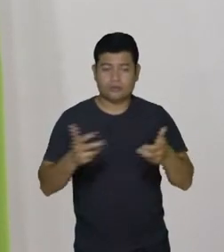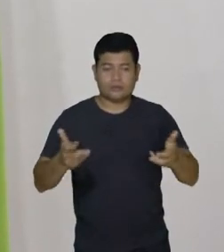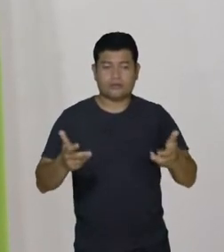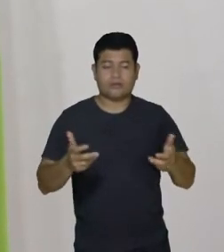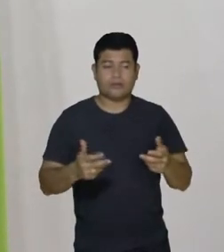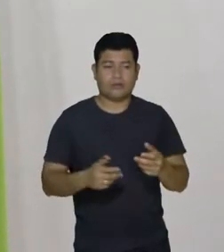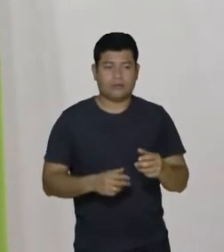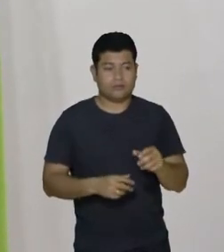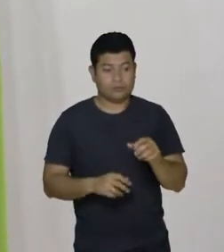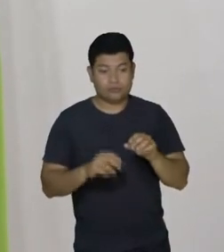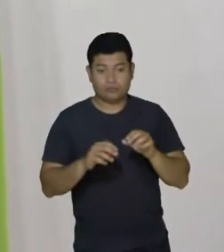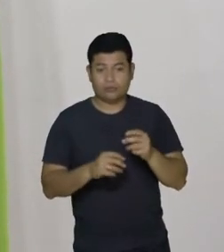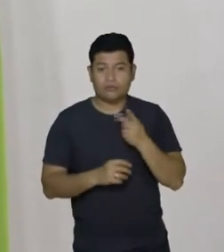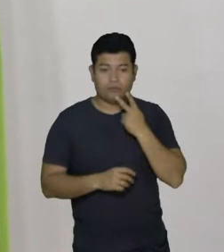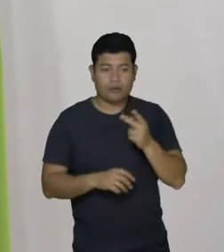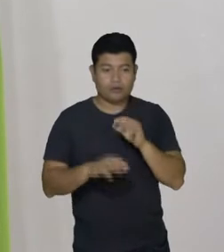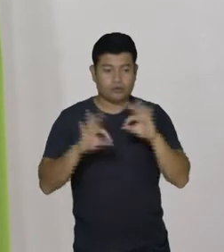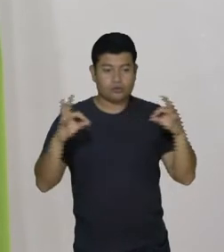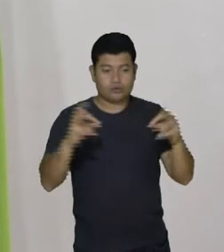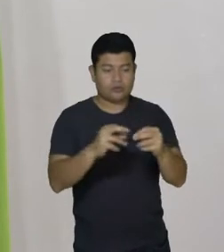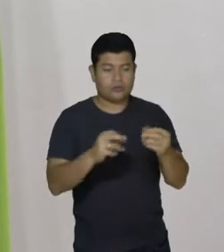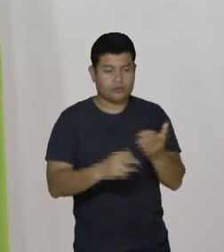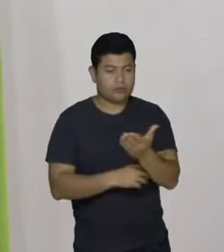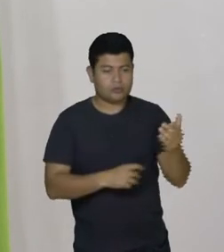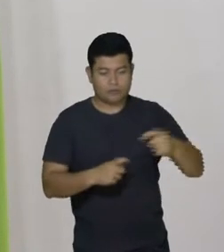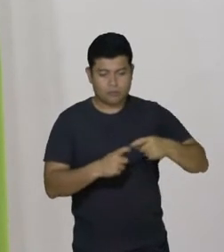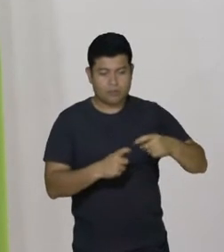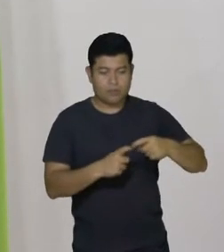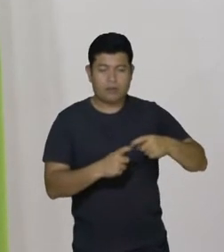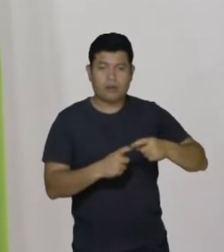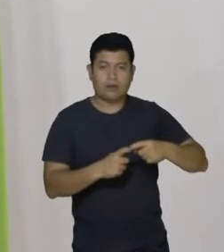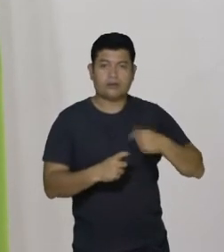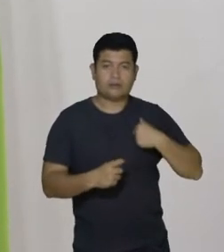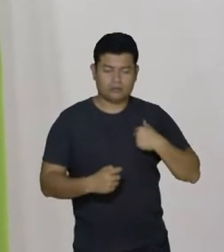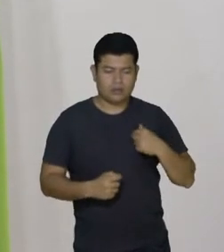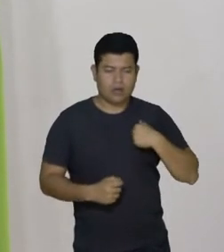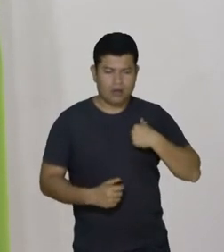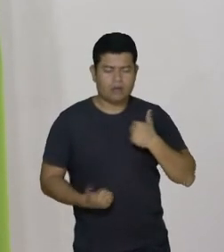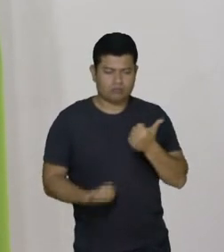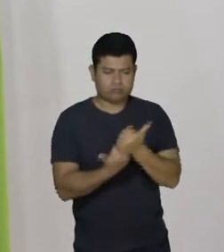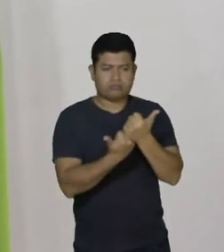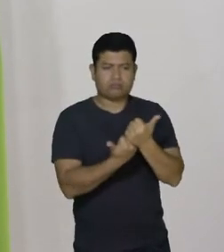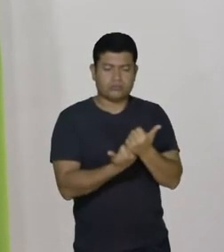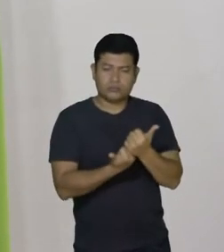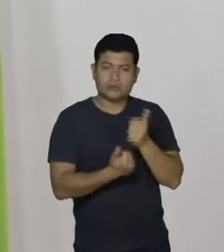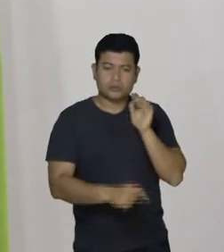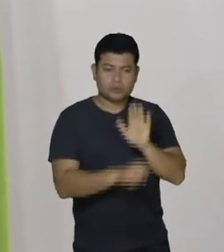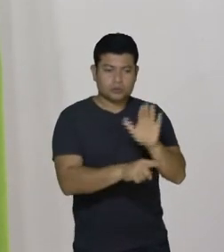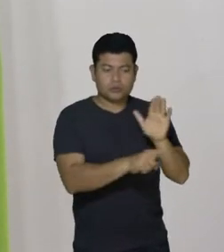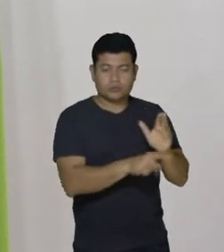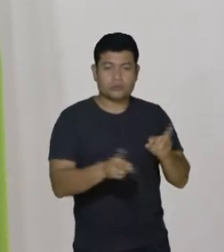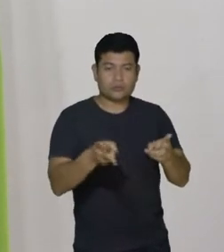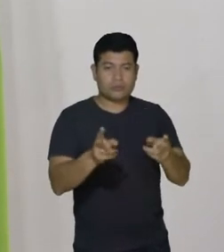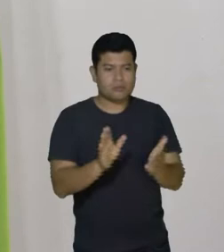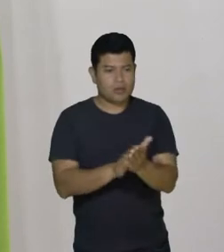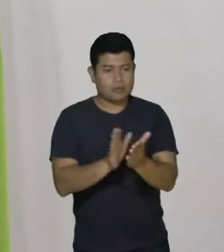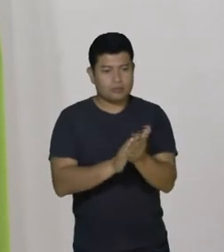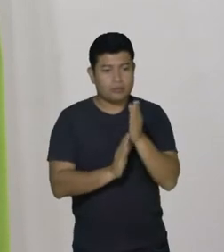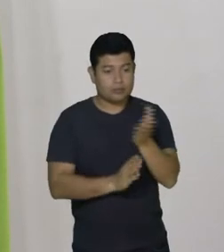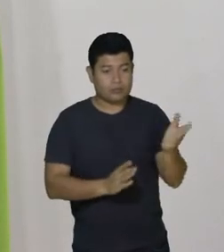todos espalhados no estado, no Brasil, que contem comigo. E meus parabéns, continuem nessa